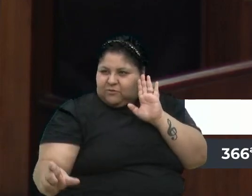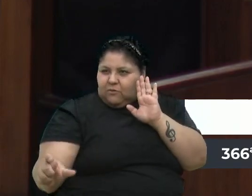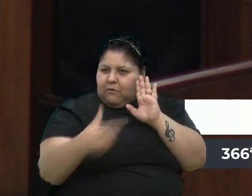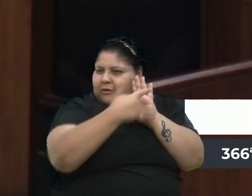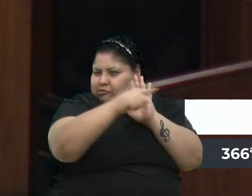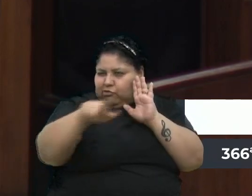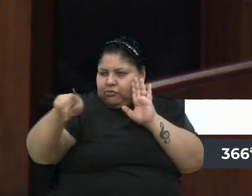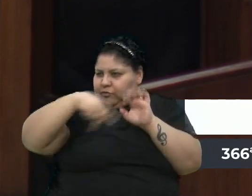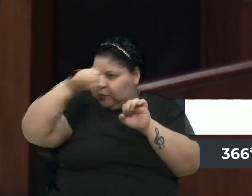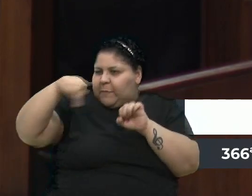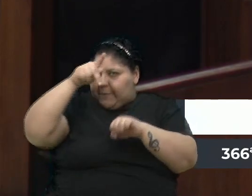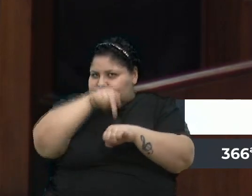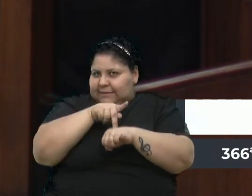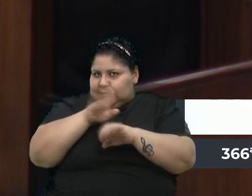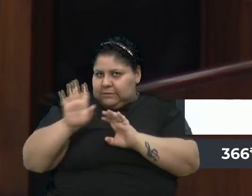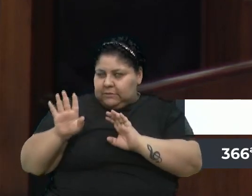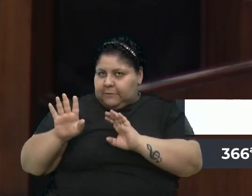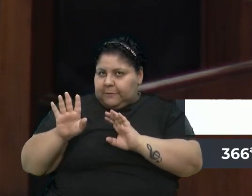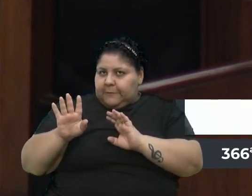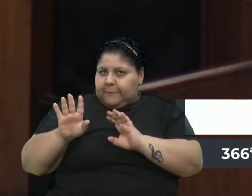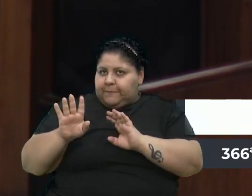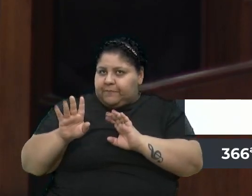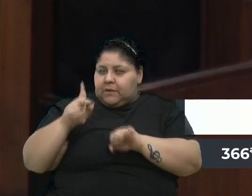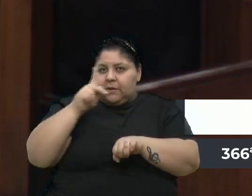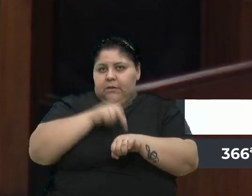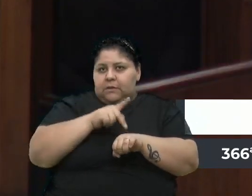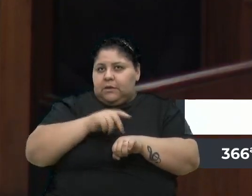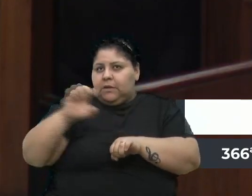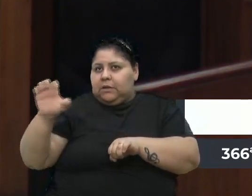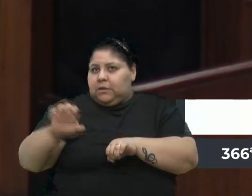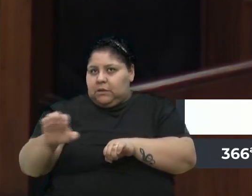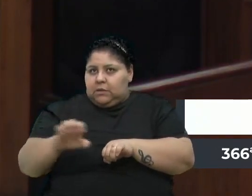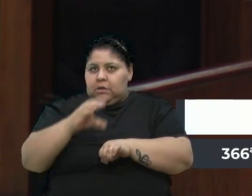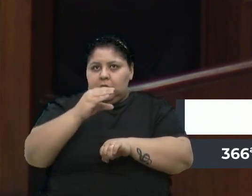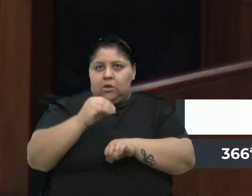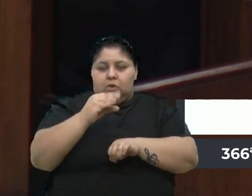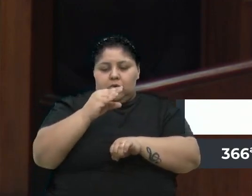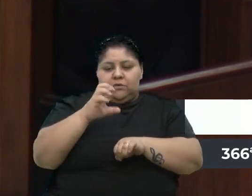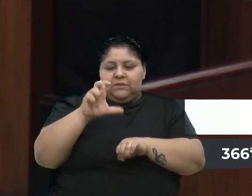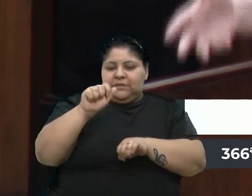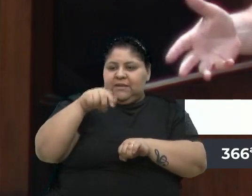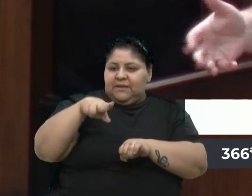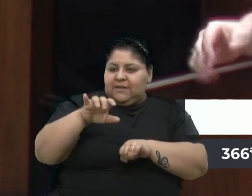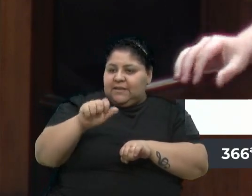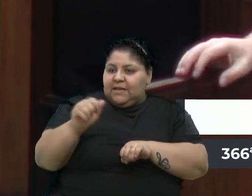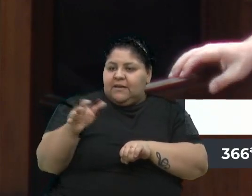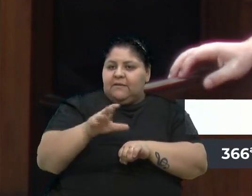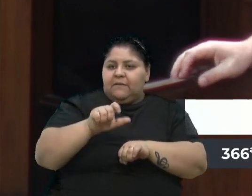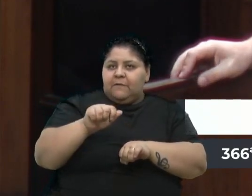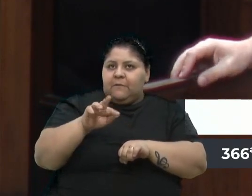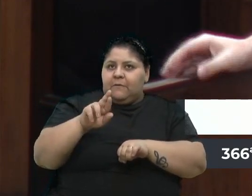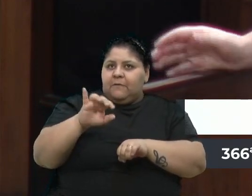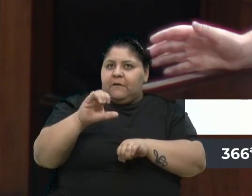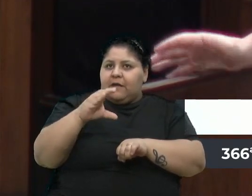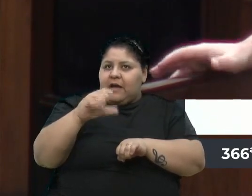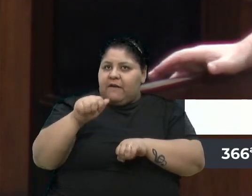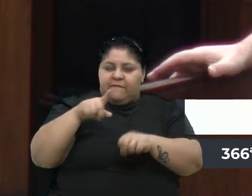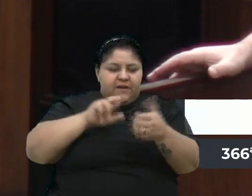Sul com certeza. Vai ter seleção da Europa, da Oceania, da África, enfim, várias estarão aqui no